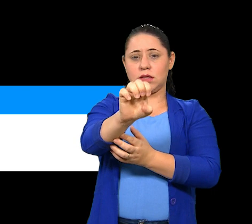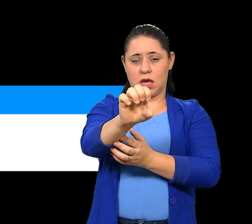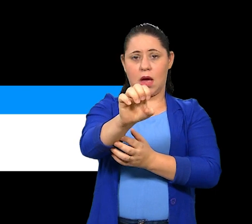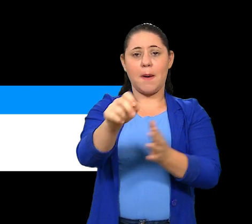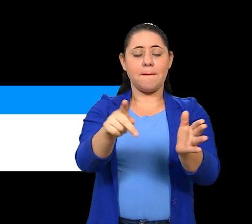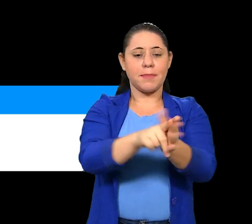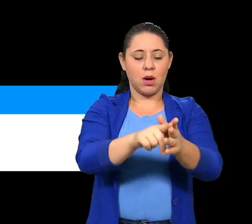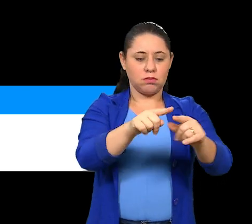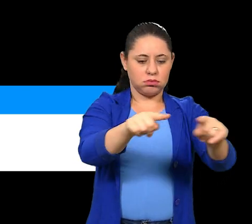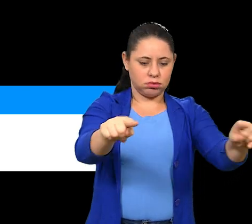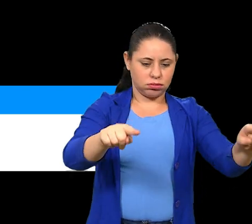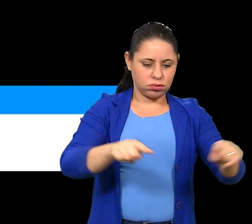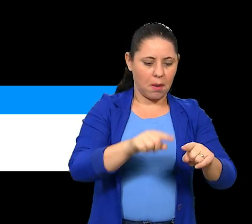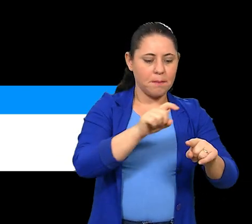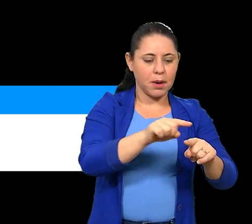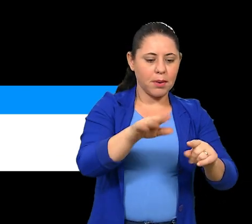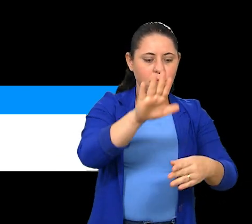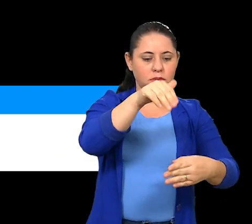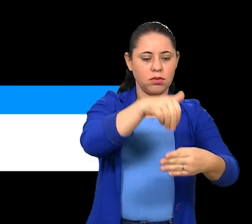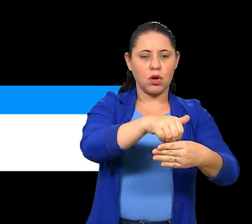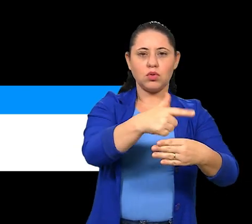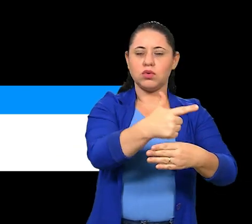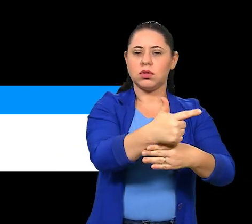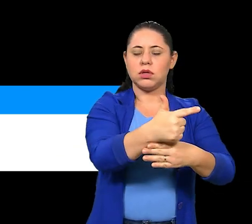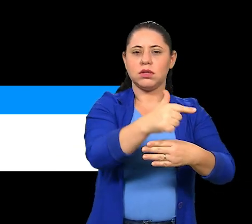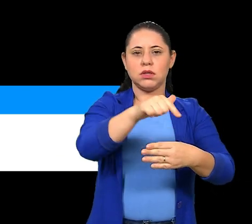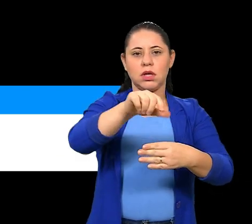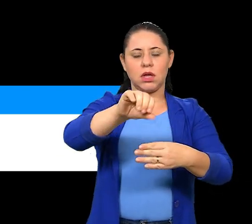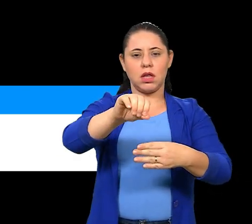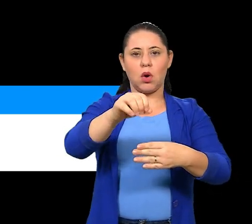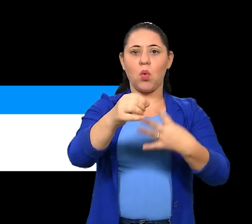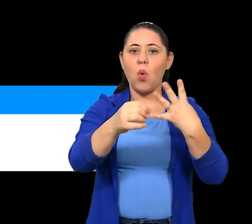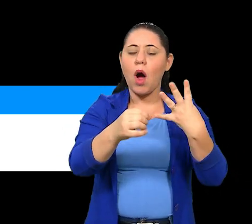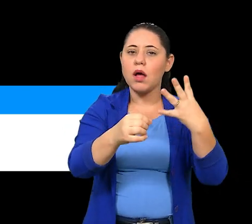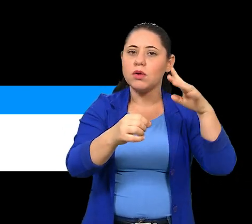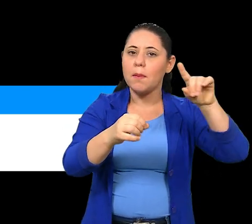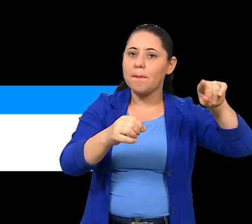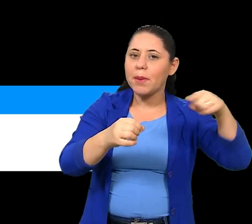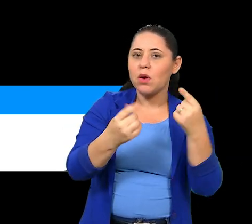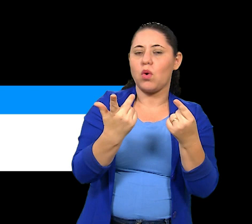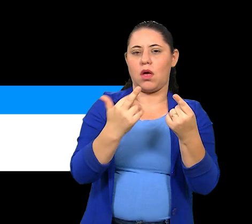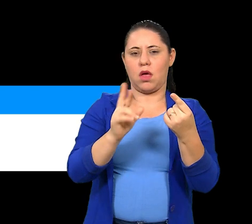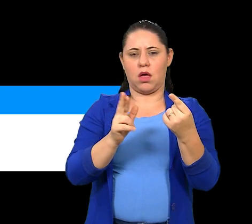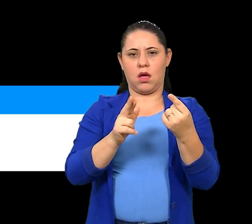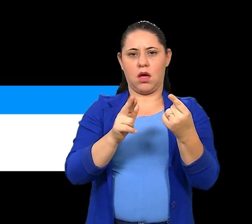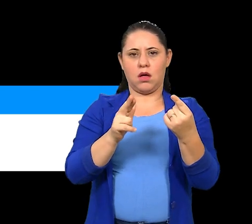do valor atribuído pelo TSE a urna eletrônica são 2007